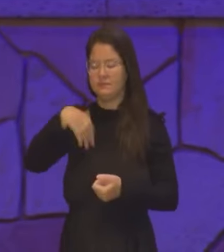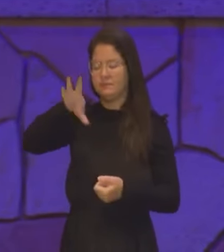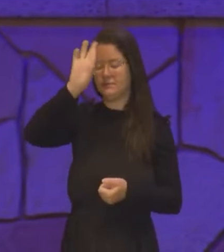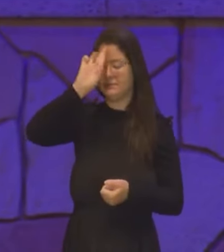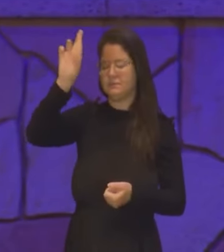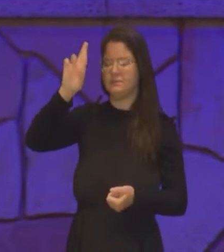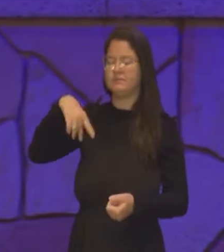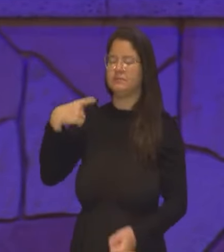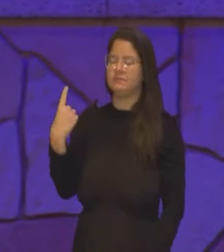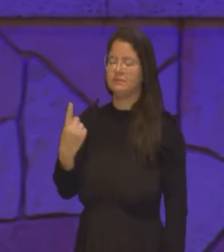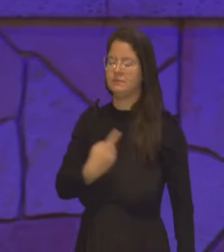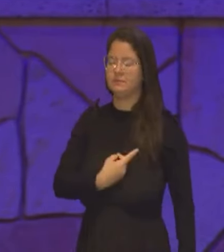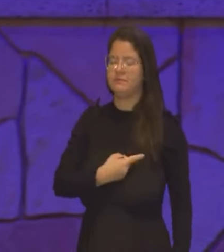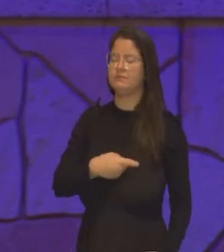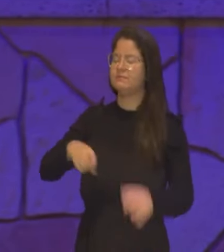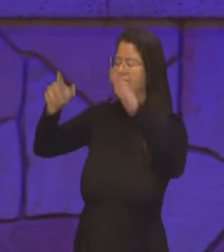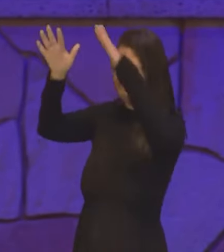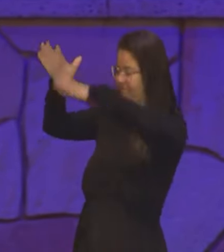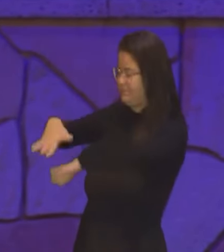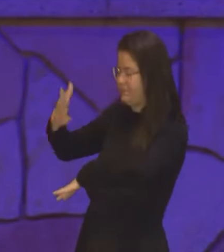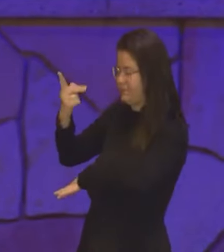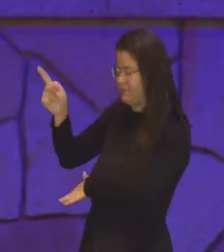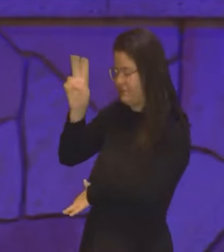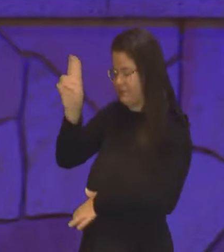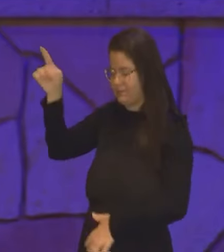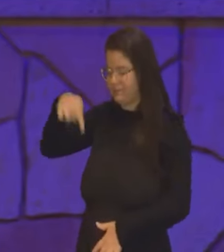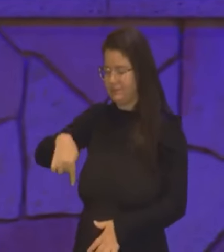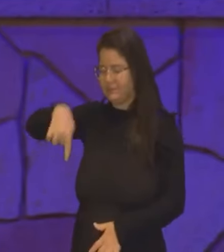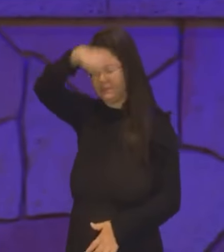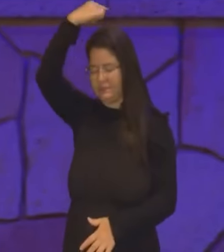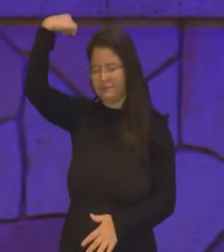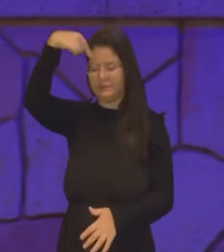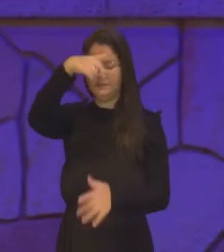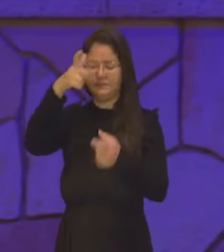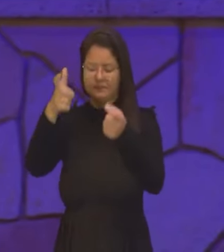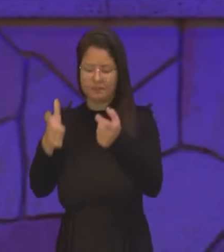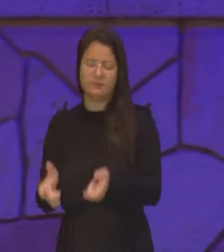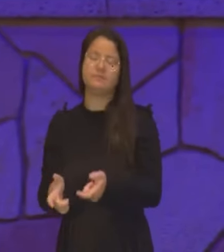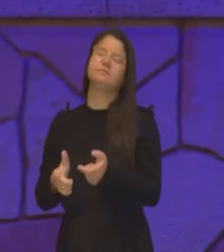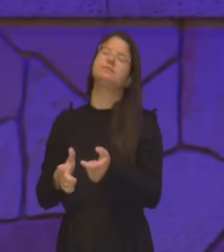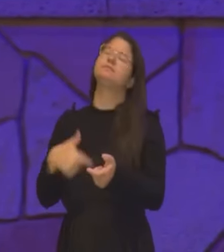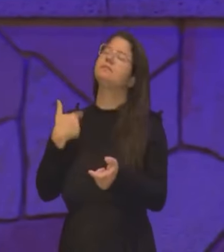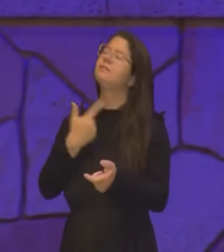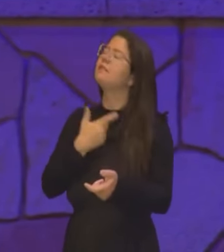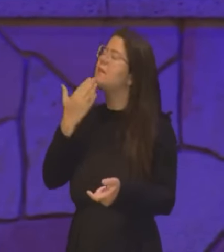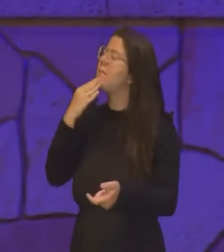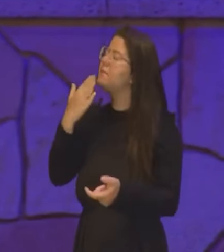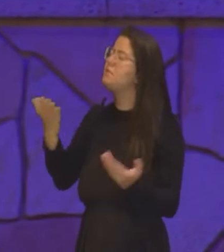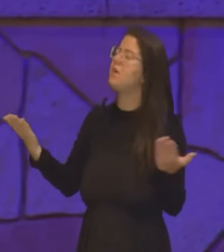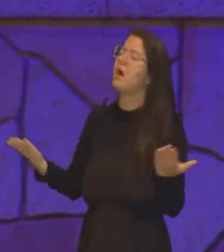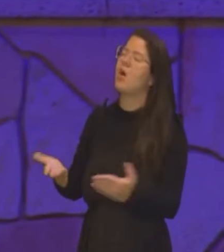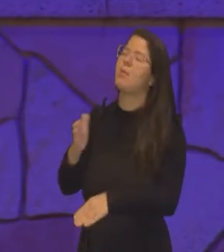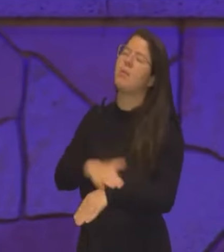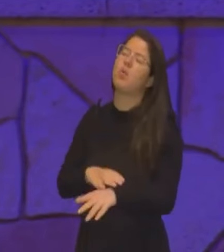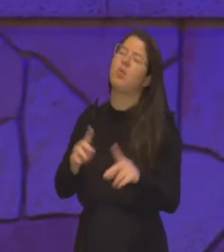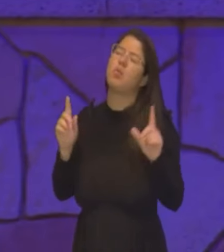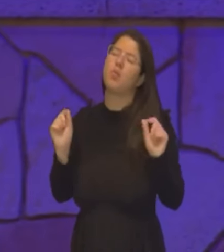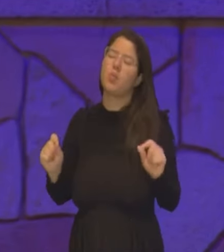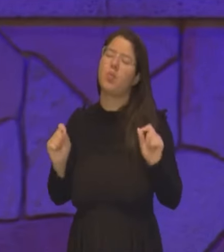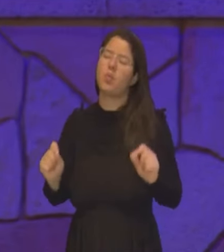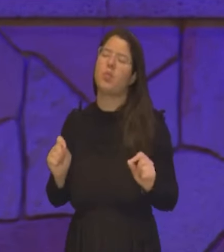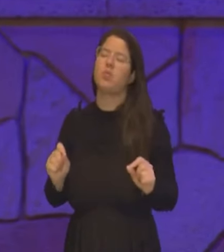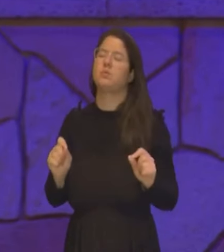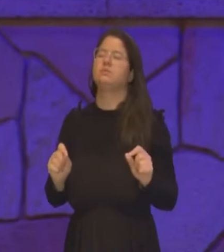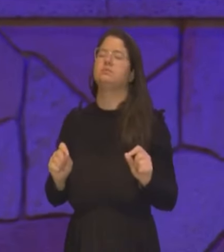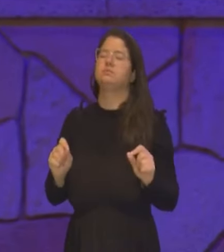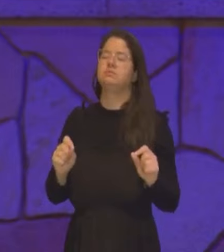Senhor, nós adoramos o Teu nome aqui neste lugar. E pedimos nessa hora que por